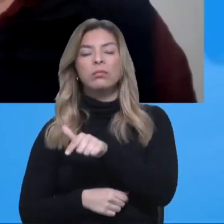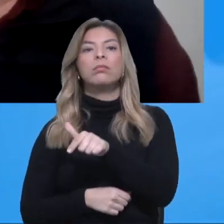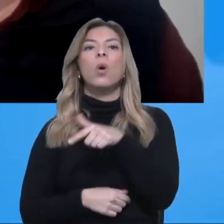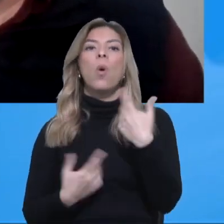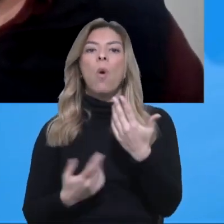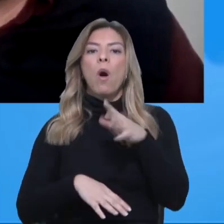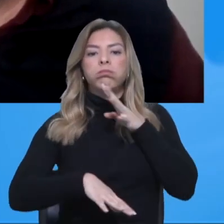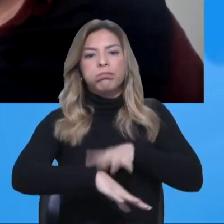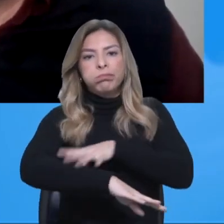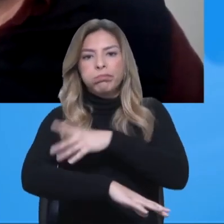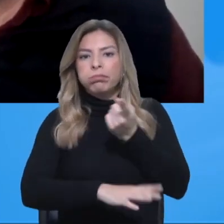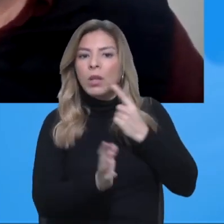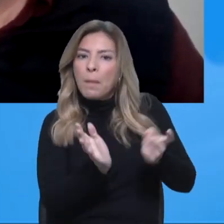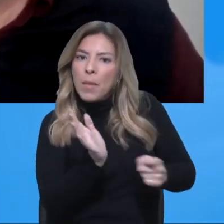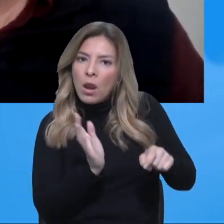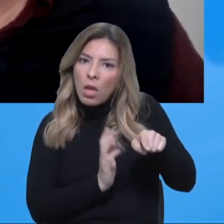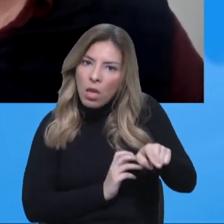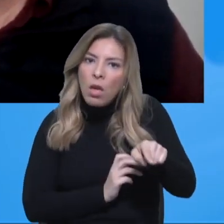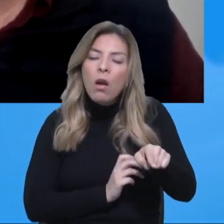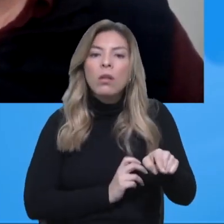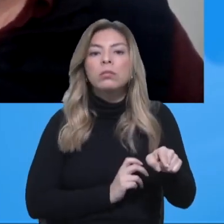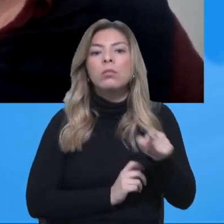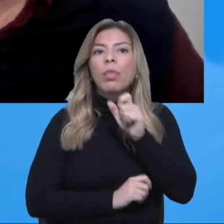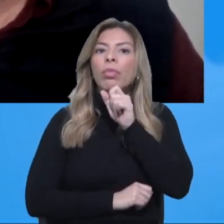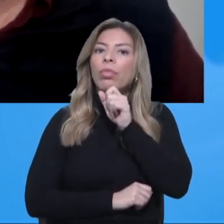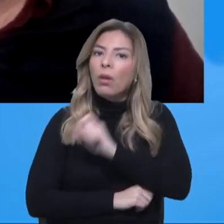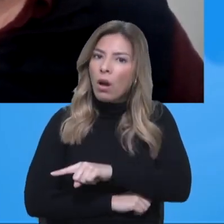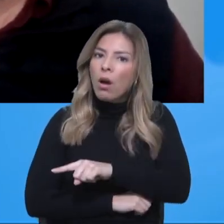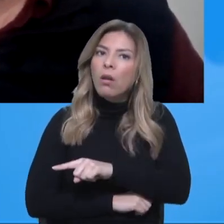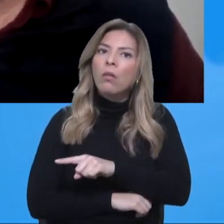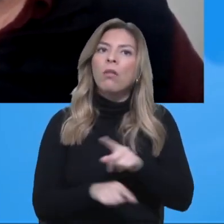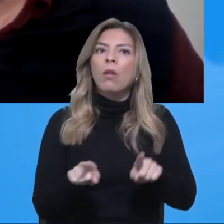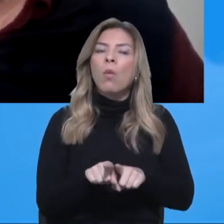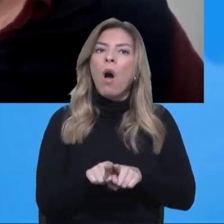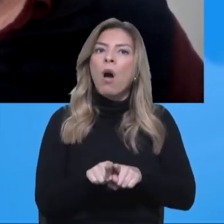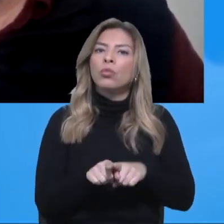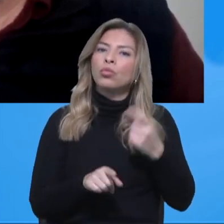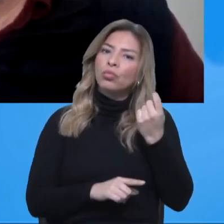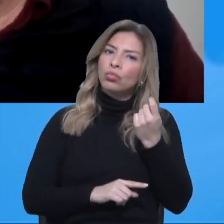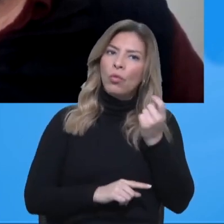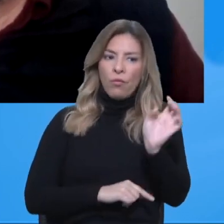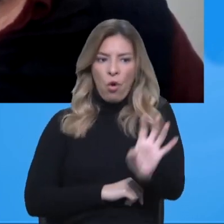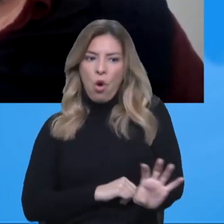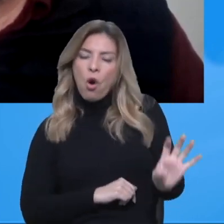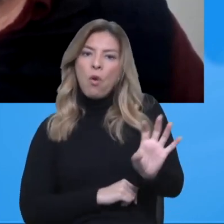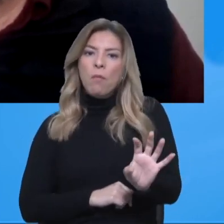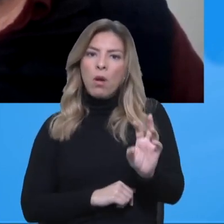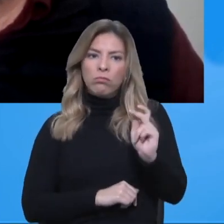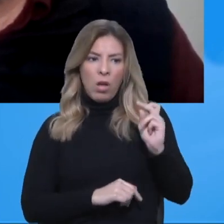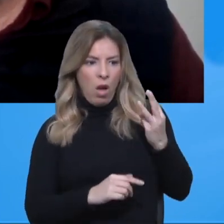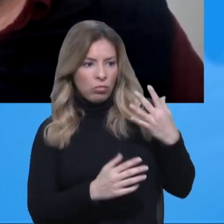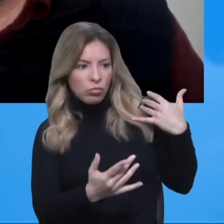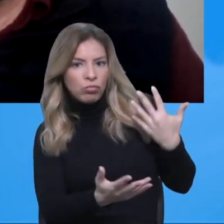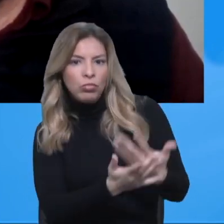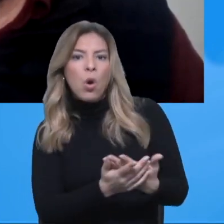administração norte-americana pode, enfim, querer quase fazer tábua rasa destes 3 anos até, do trabalho da